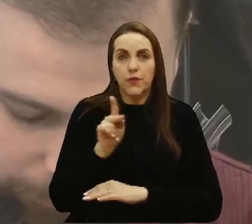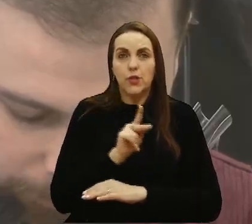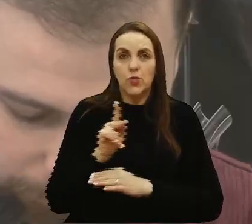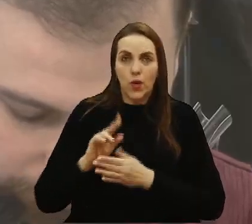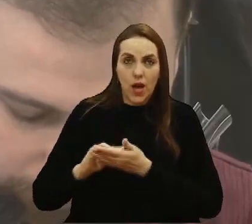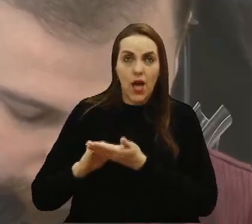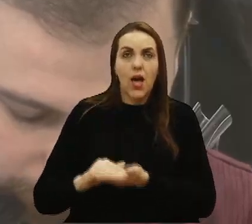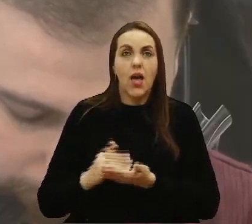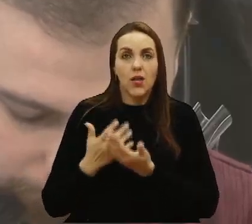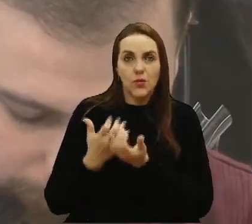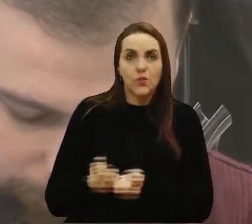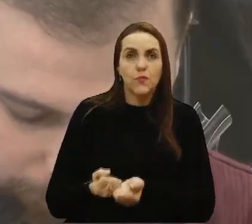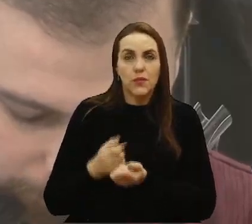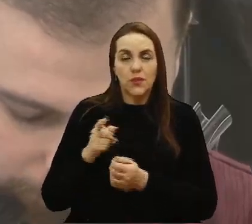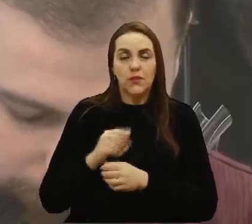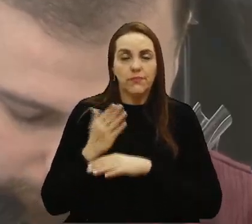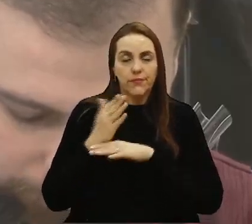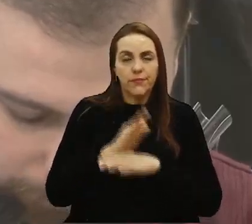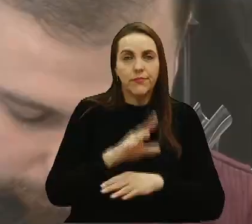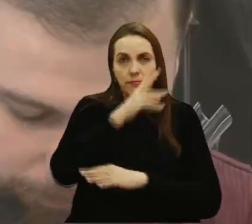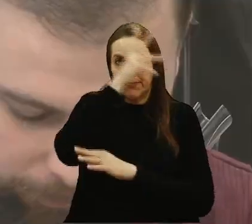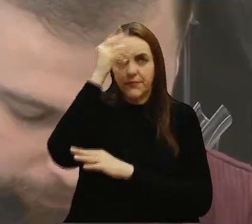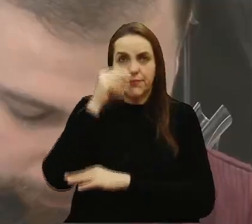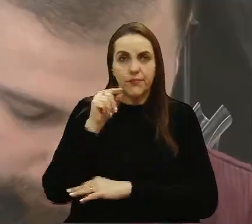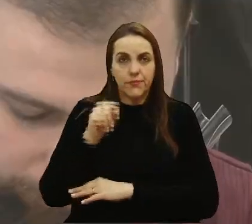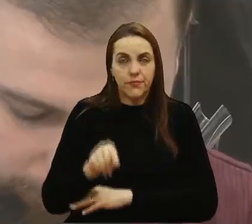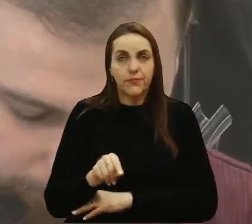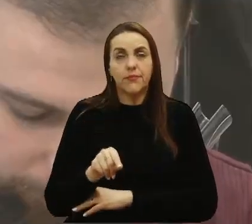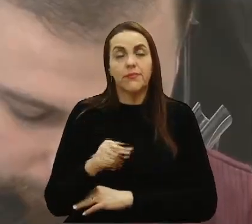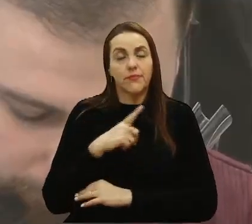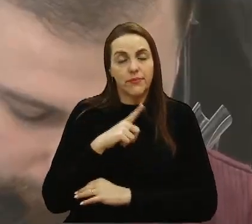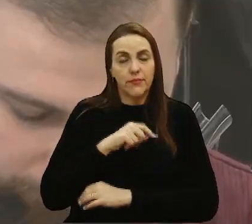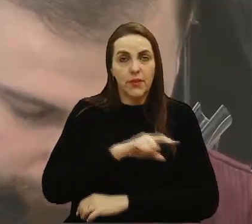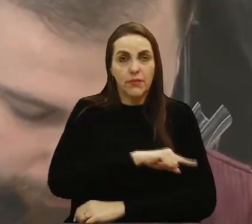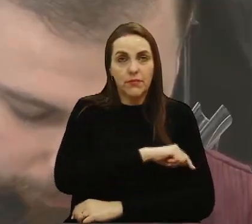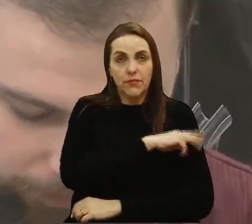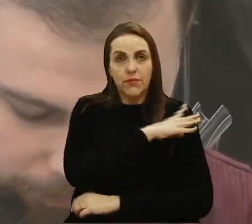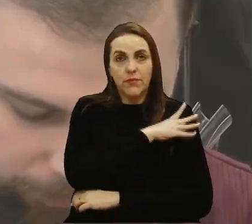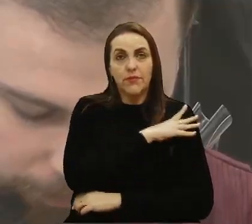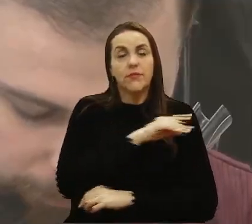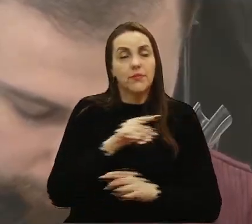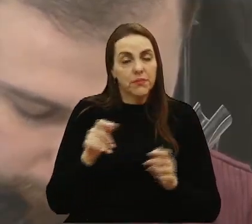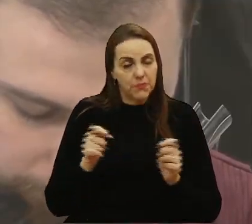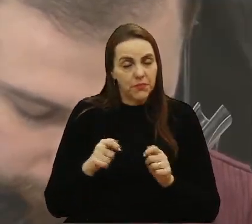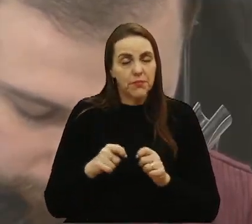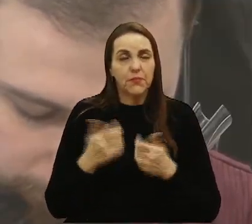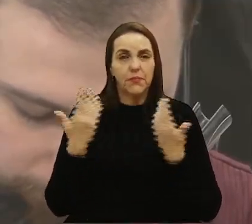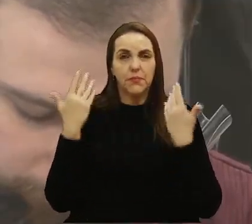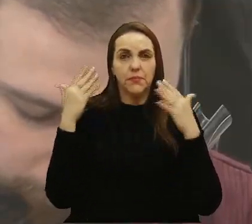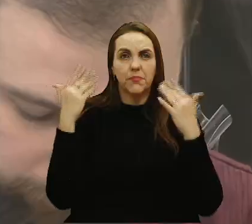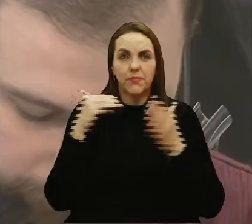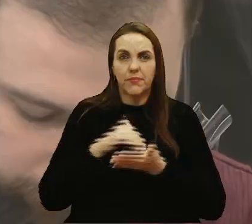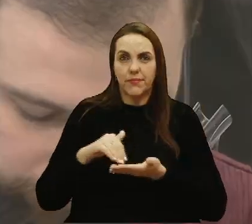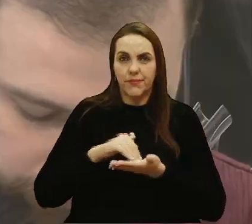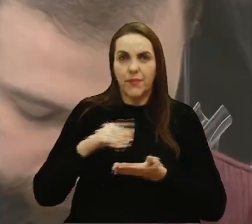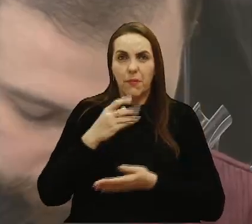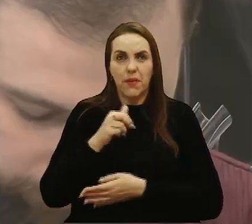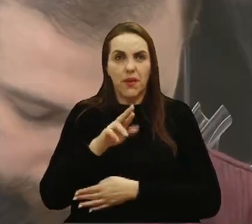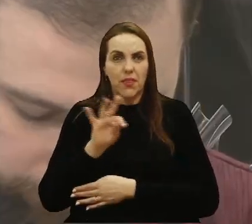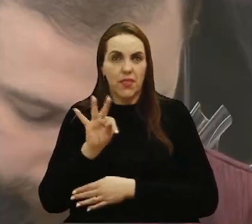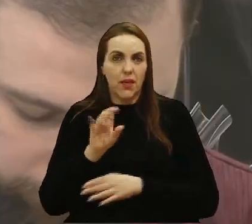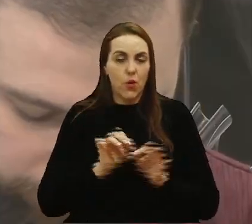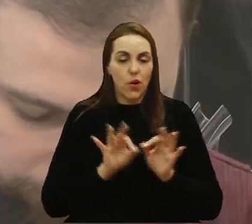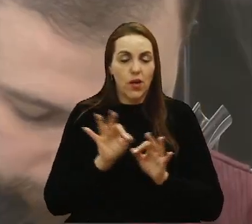o município e o município consiga ficar com as séries iniciais. Então, parabenizar a secretária Marta, que organizou aí uma